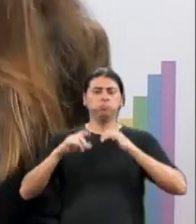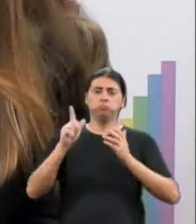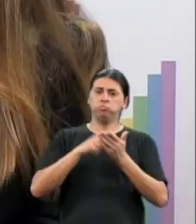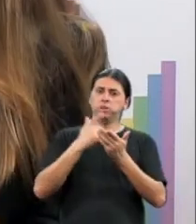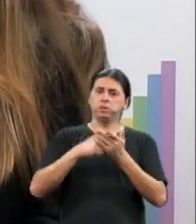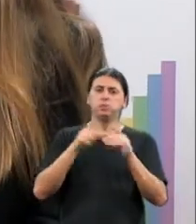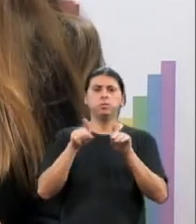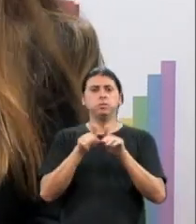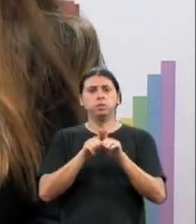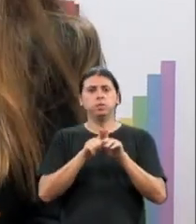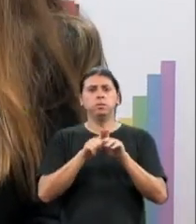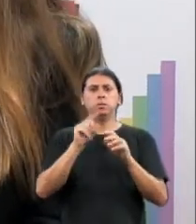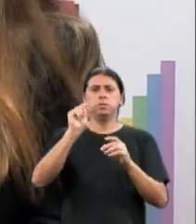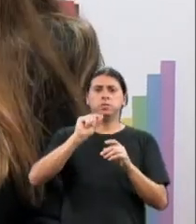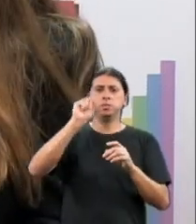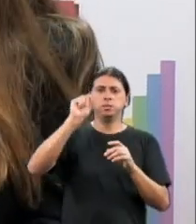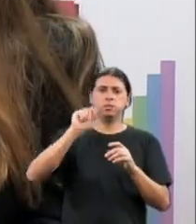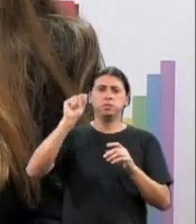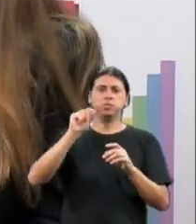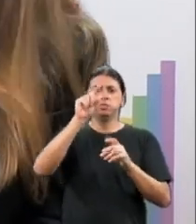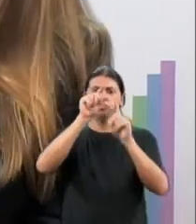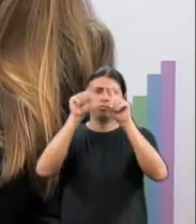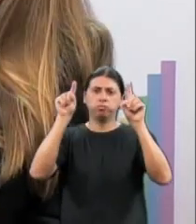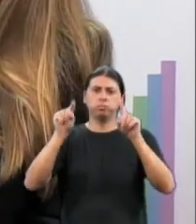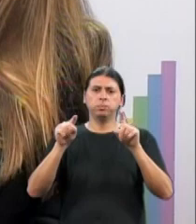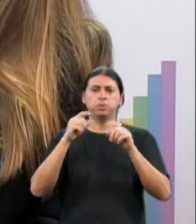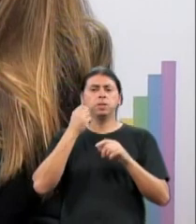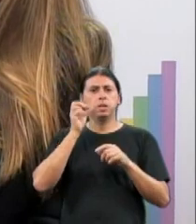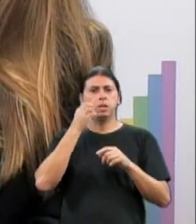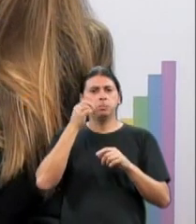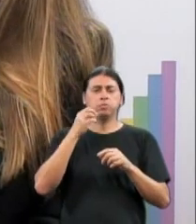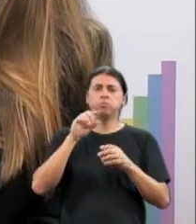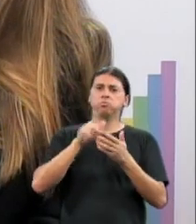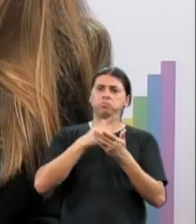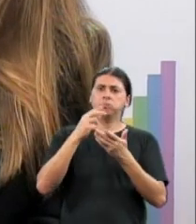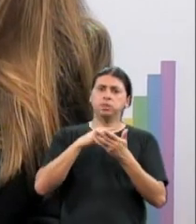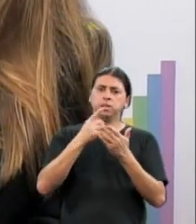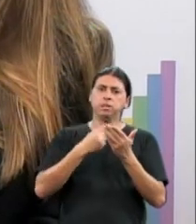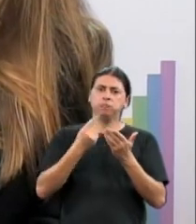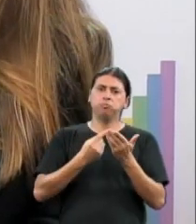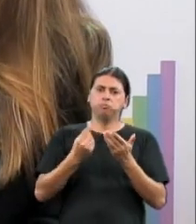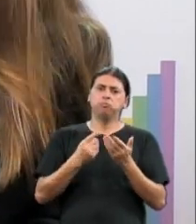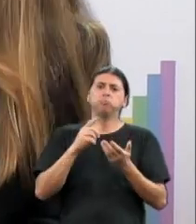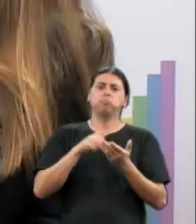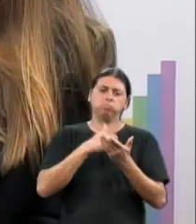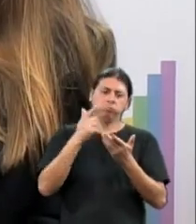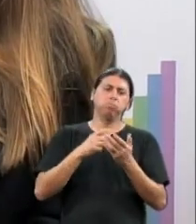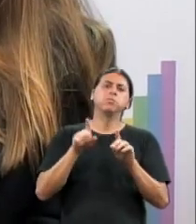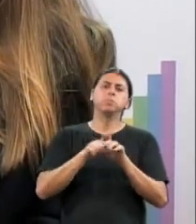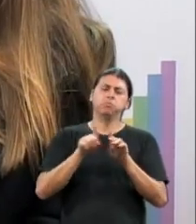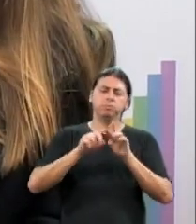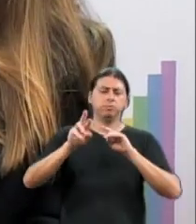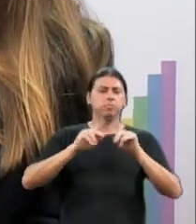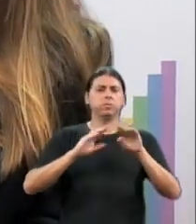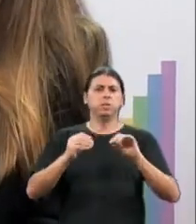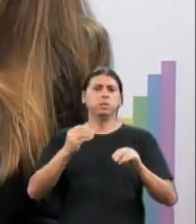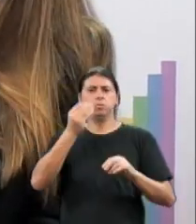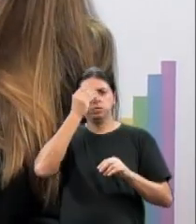por gizes, por cadernos, por lápis. Então, esse como depende de vários fatores, né?